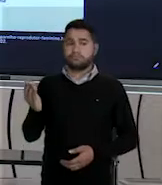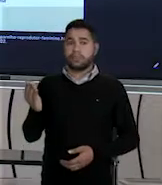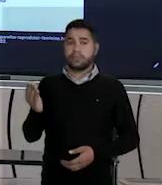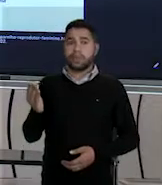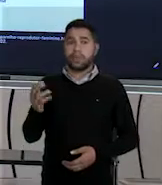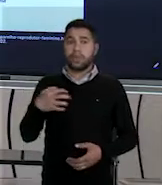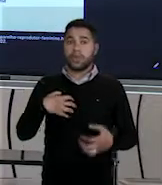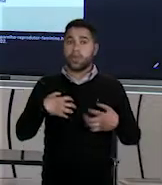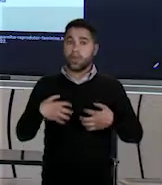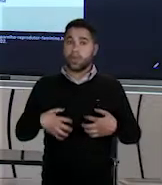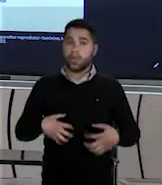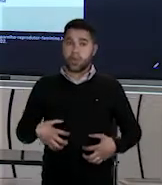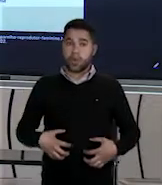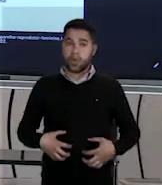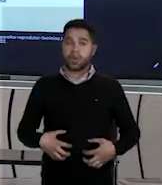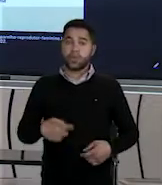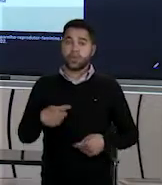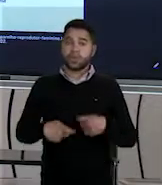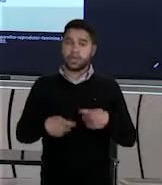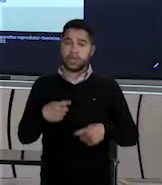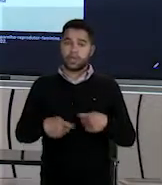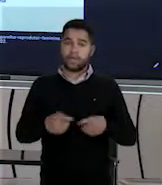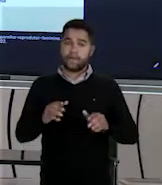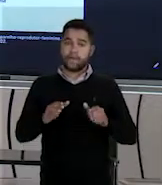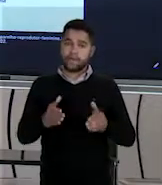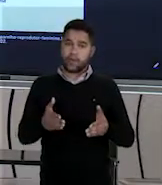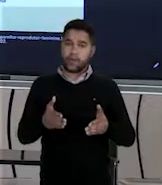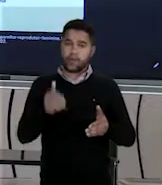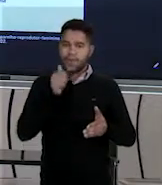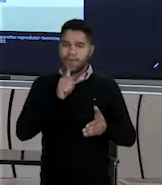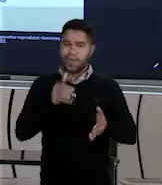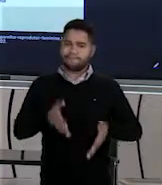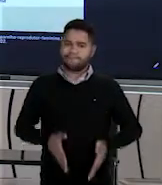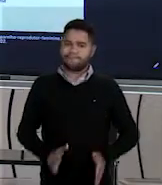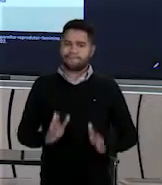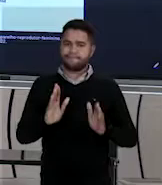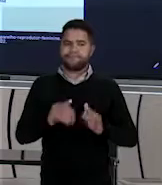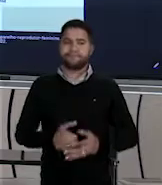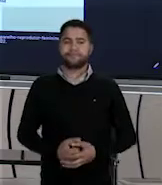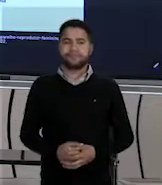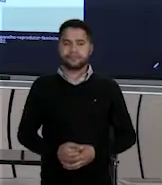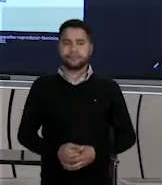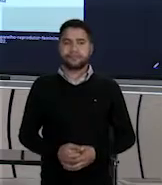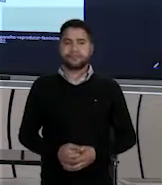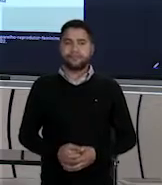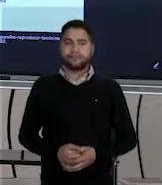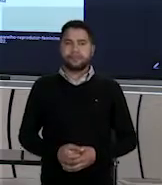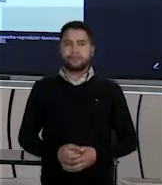órgão sexual reprodutor das mulheres.